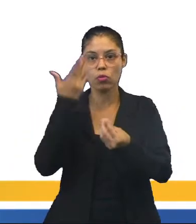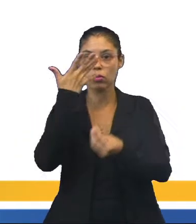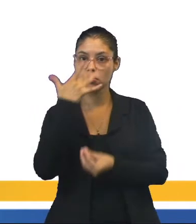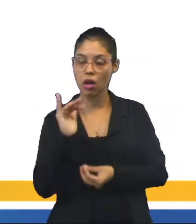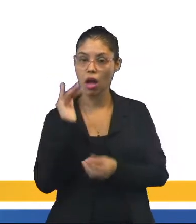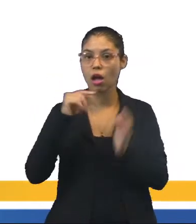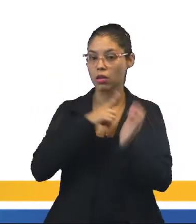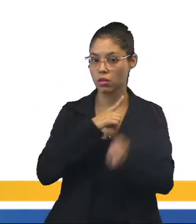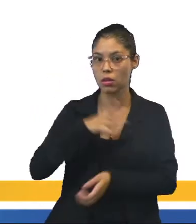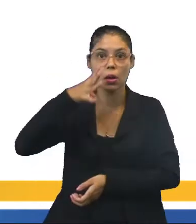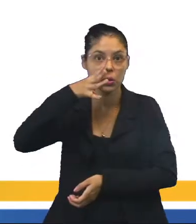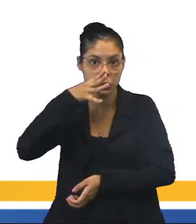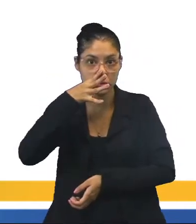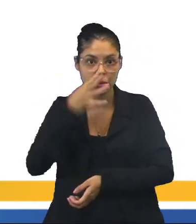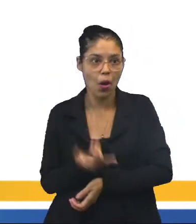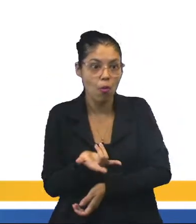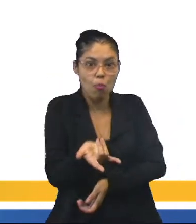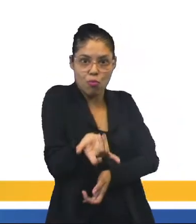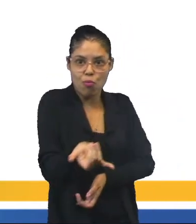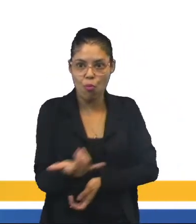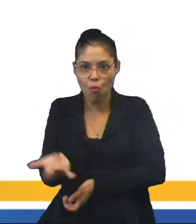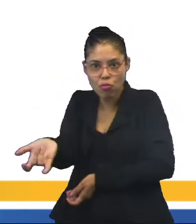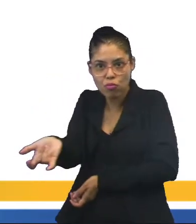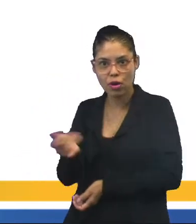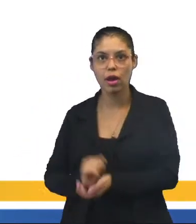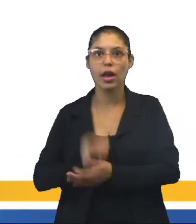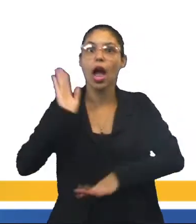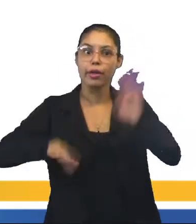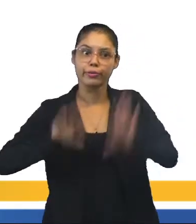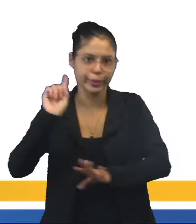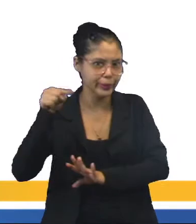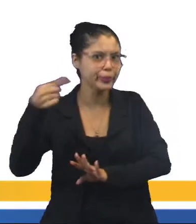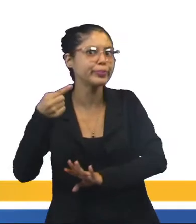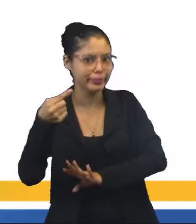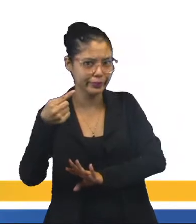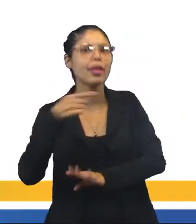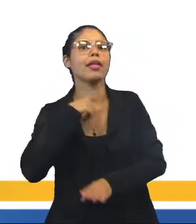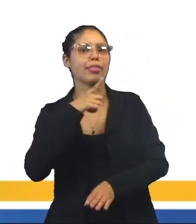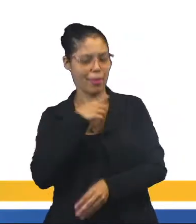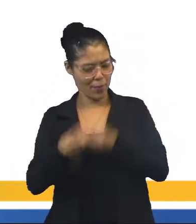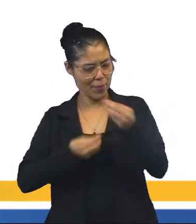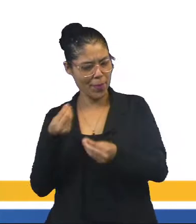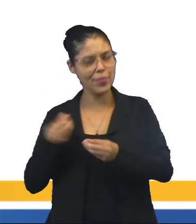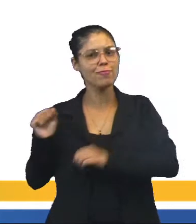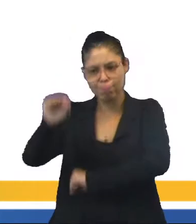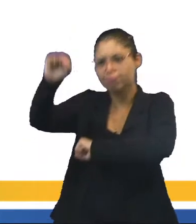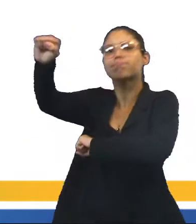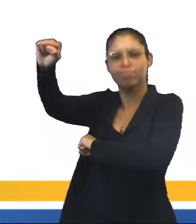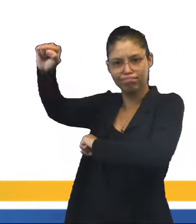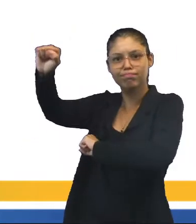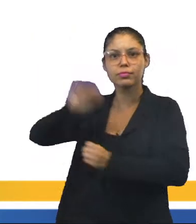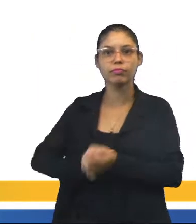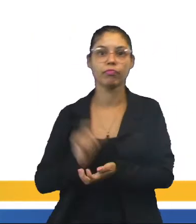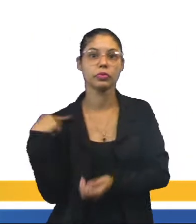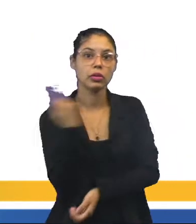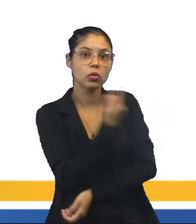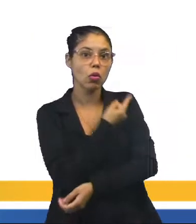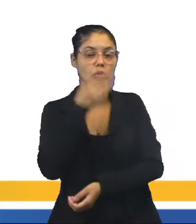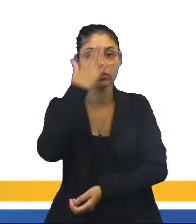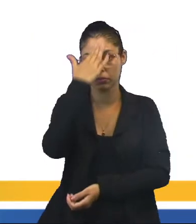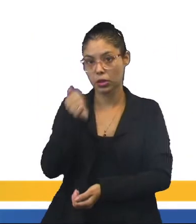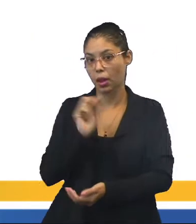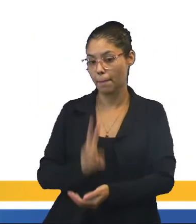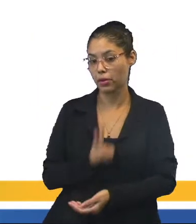ao desenho do Homem-Aranha e depois agem como se realmente fossem um super-herói. Todos nós, mesmo